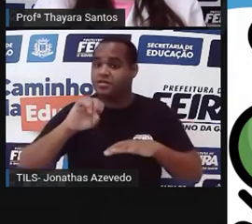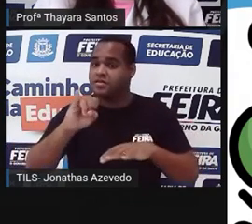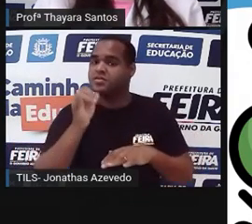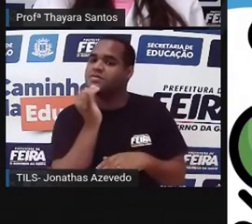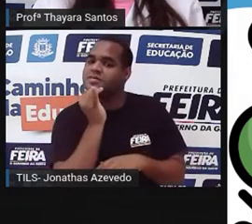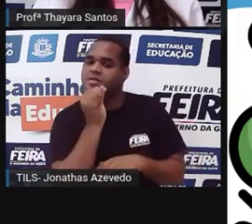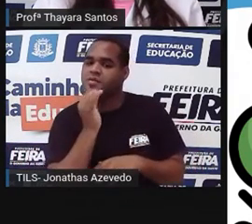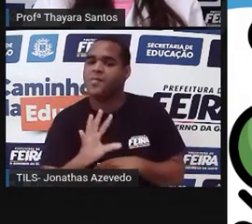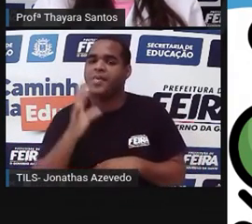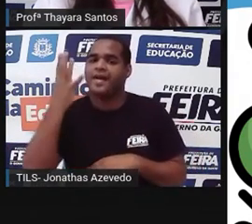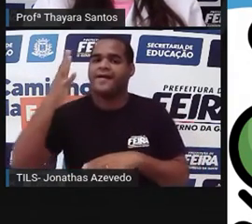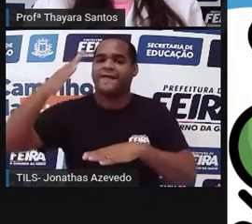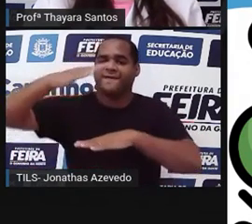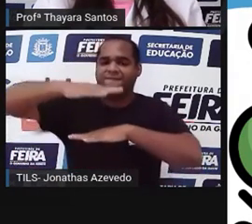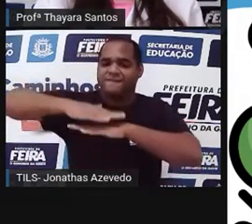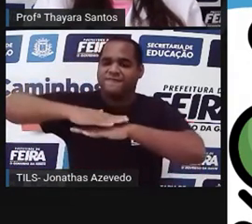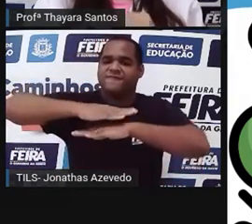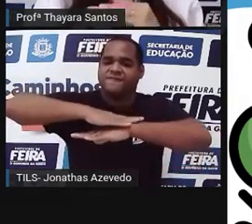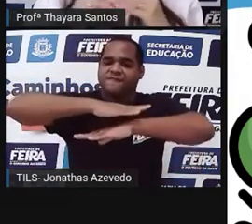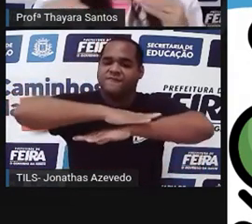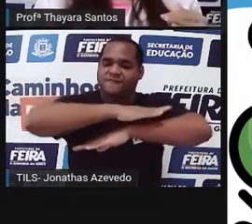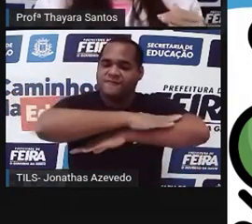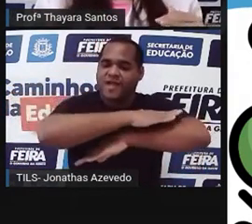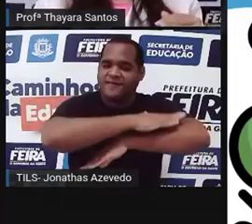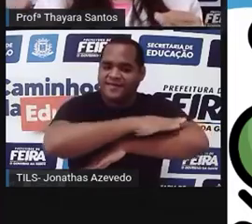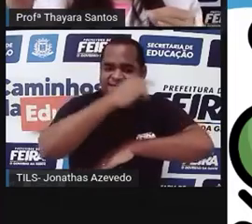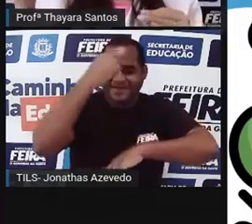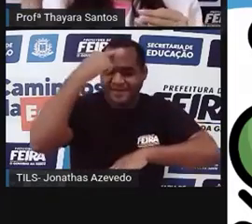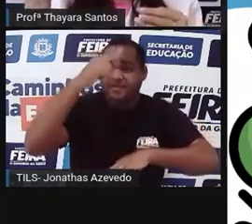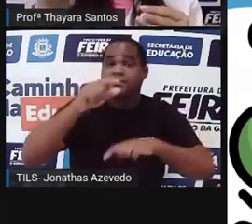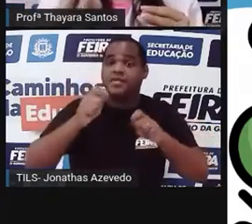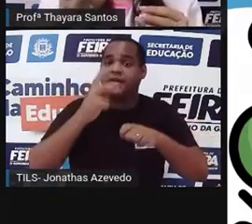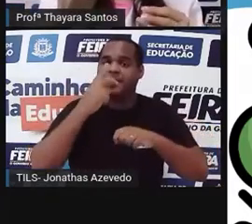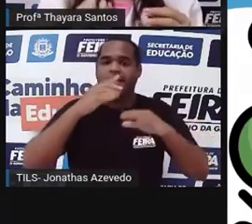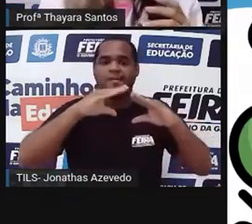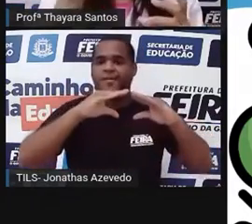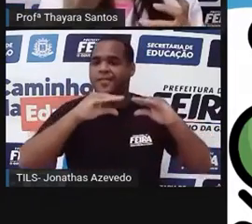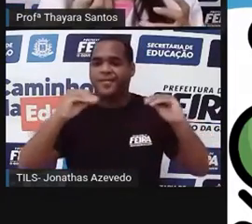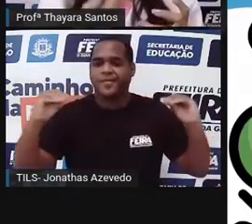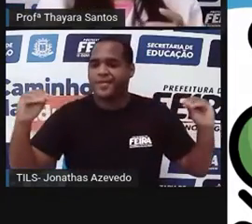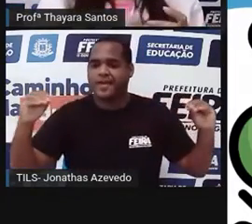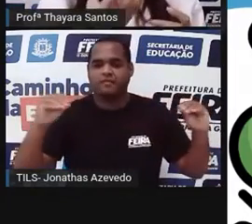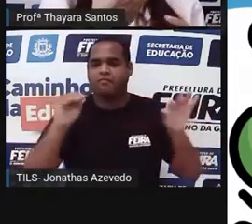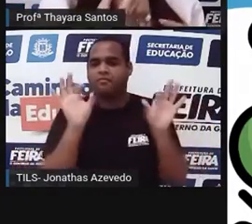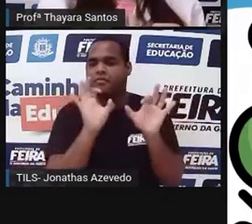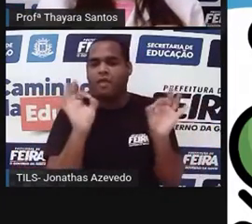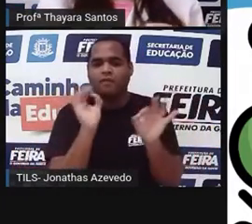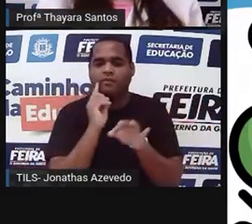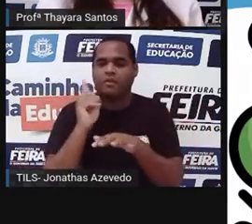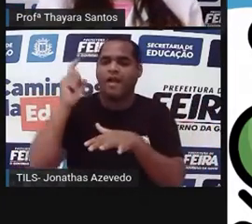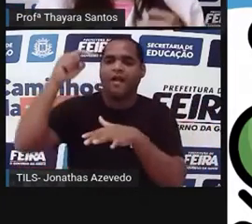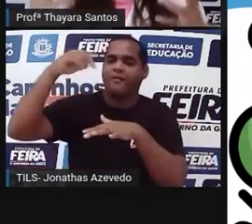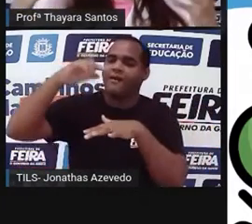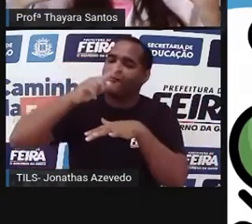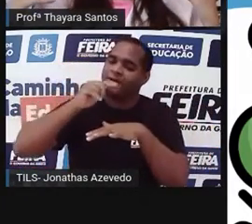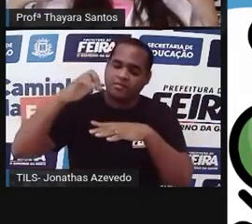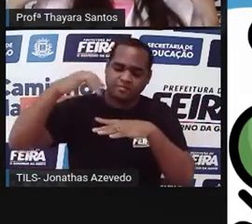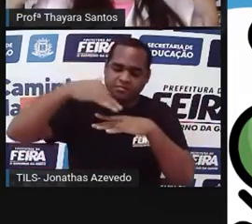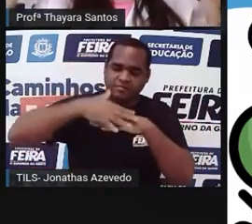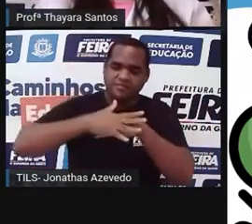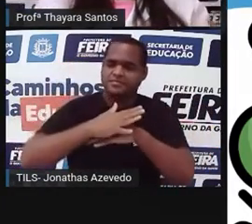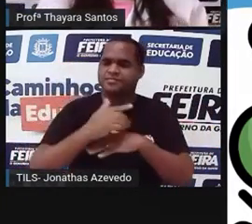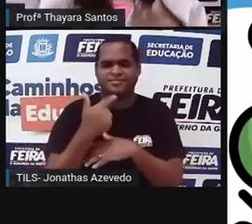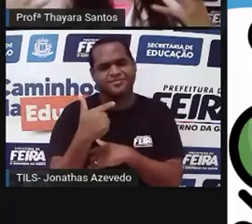desse solo. Se eu encher esse solo de cimento, ele vai estar compactado. Não vou ter buraquinhos por onde essa água escoe.